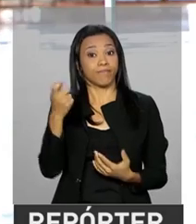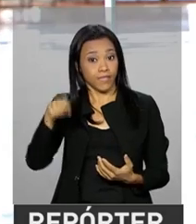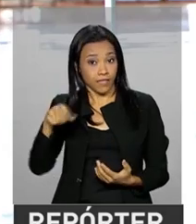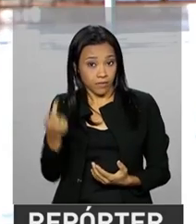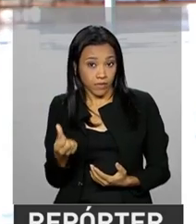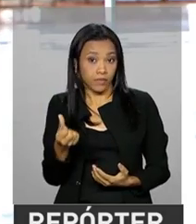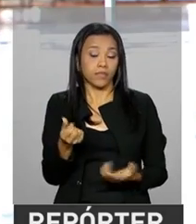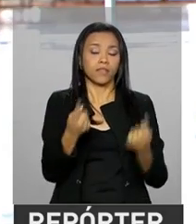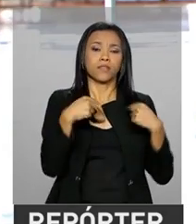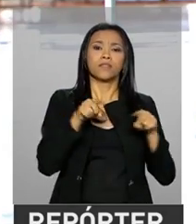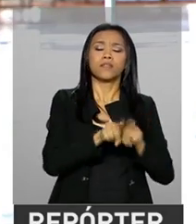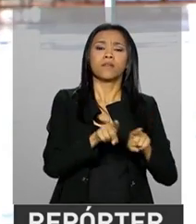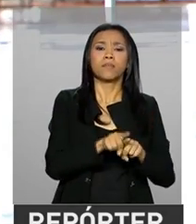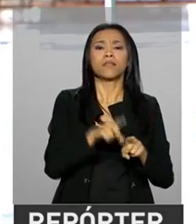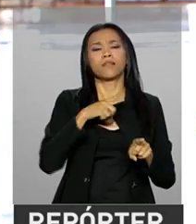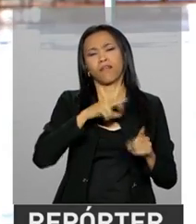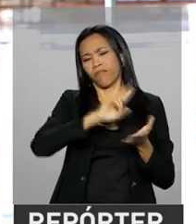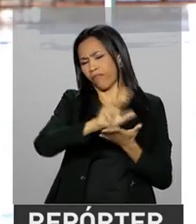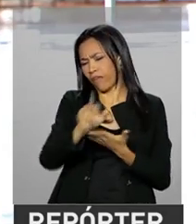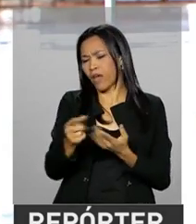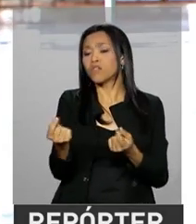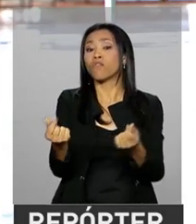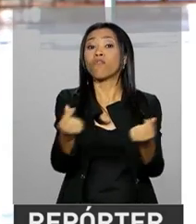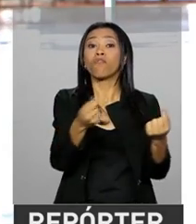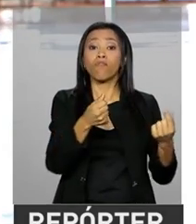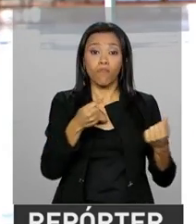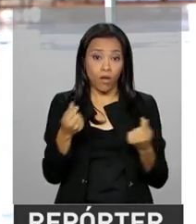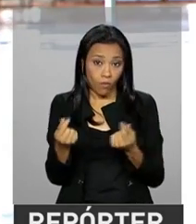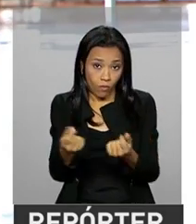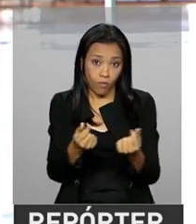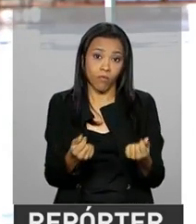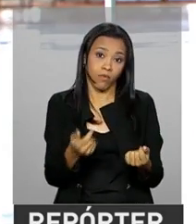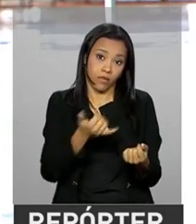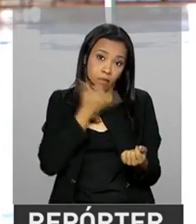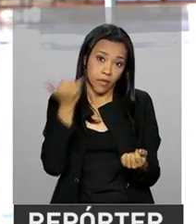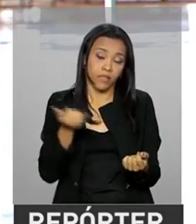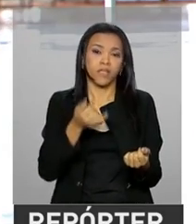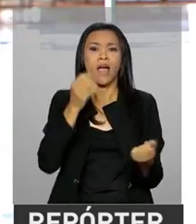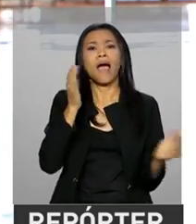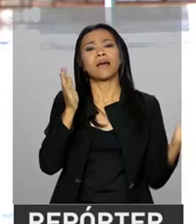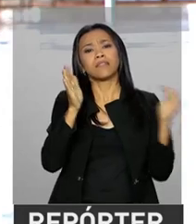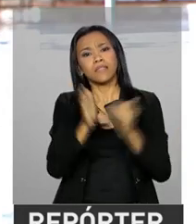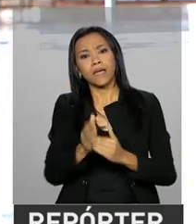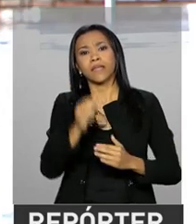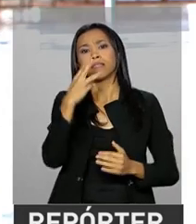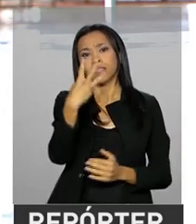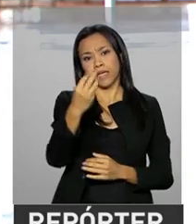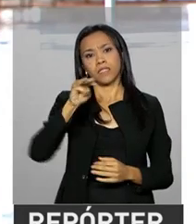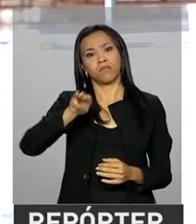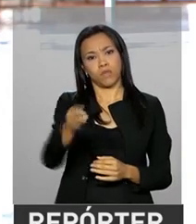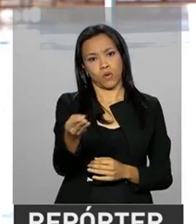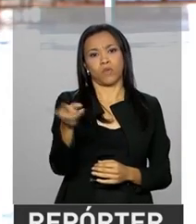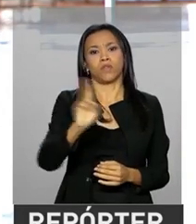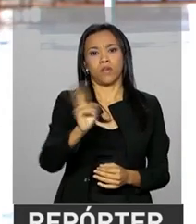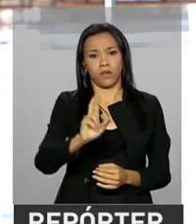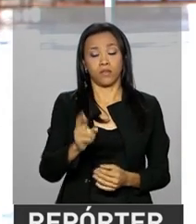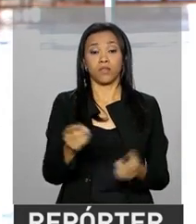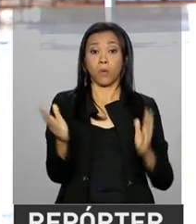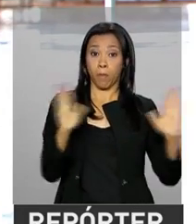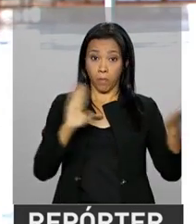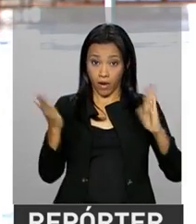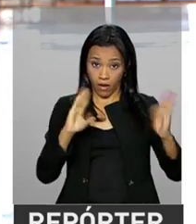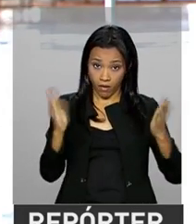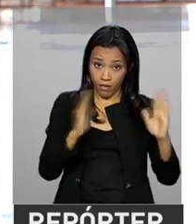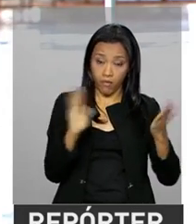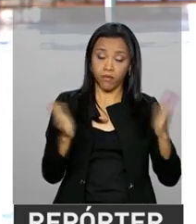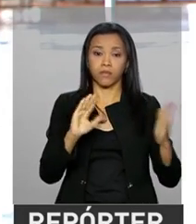há várias possibilidades de preços de acordo com o valor do imóvel que pode ser de até R 3 milhões deais os prazos dos